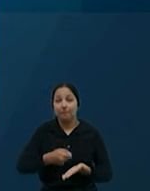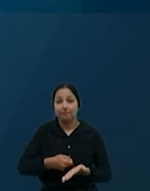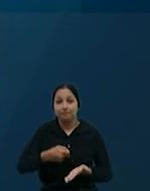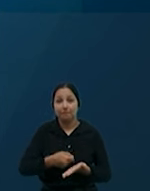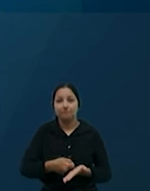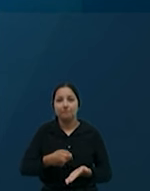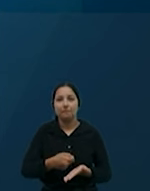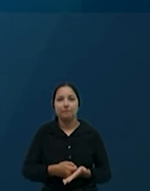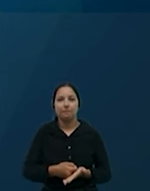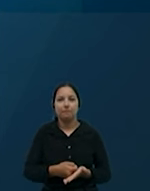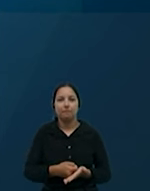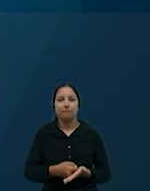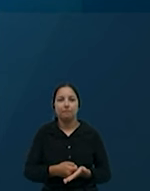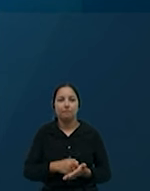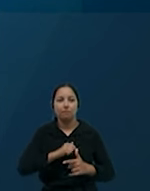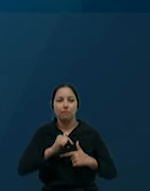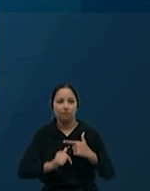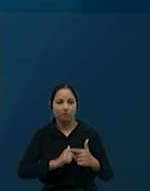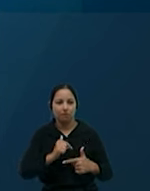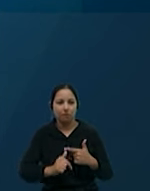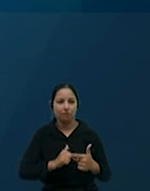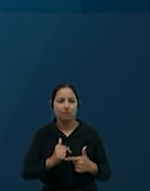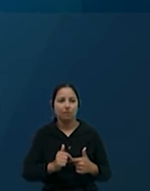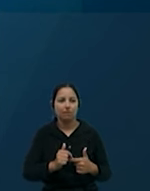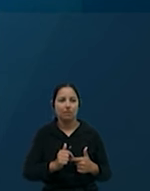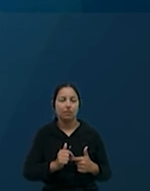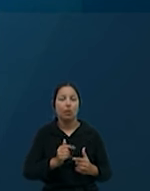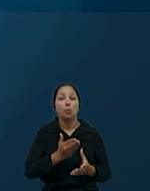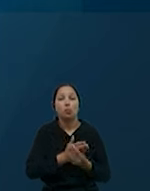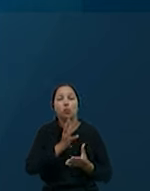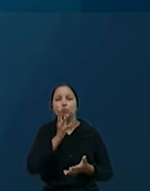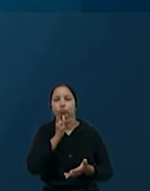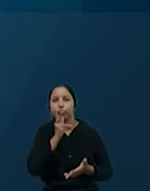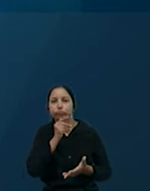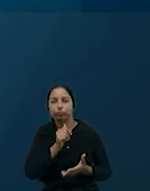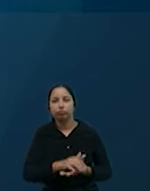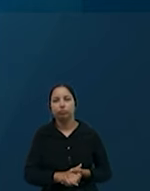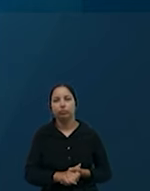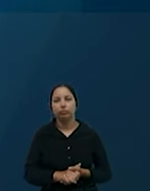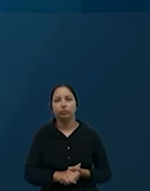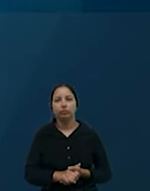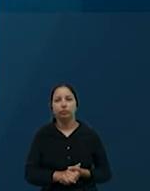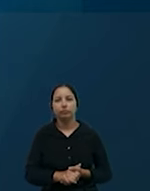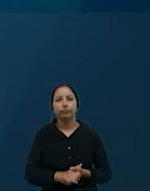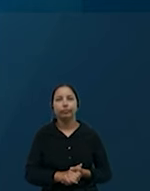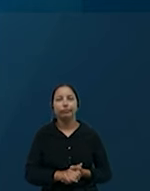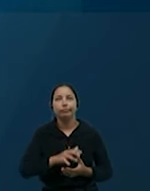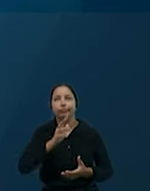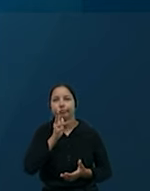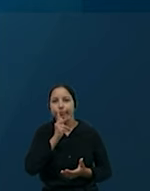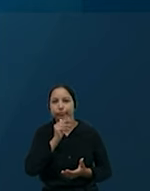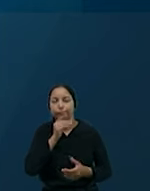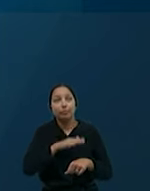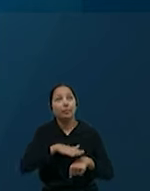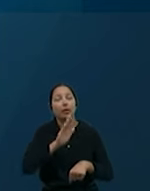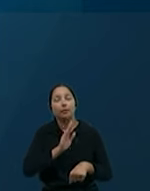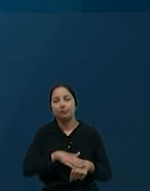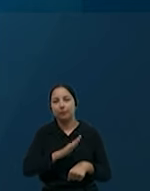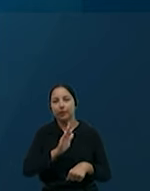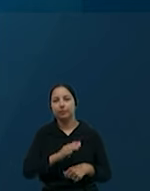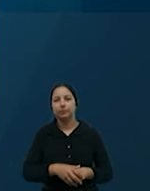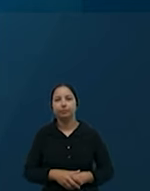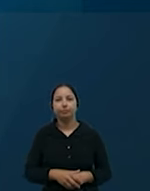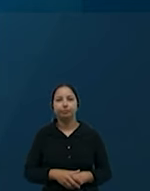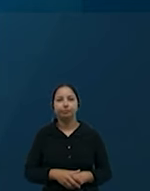infrutíferas, postergando os processos, fazendo com que os processos demorem mais e mais, movimentando a